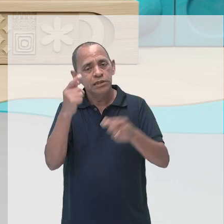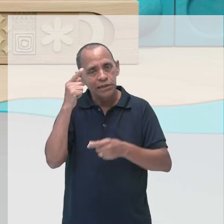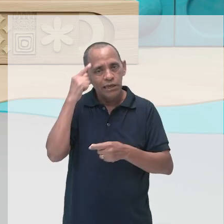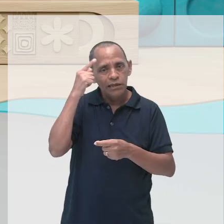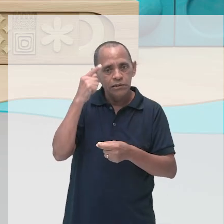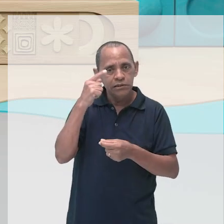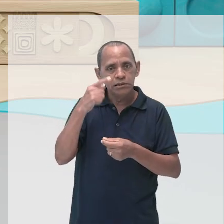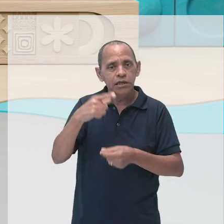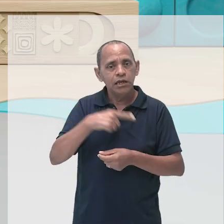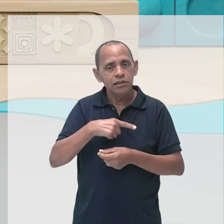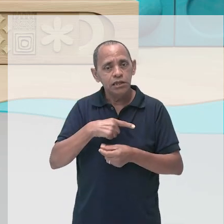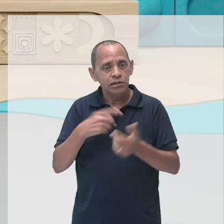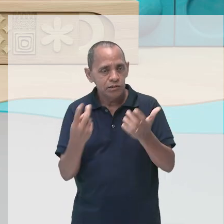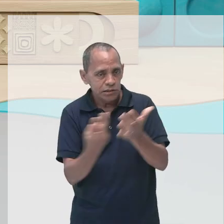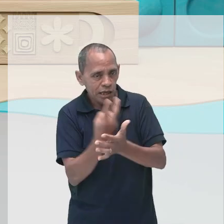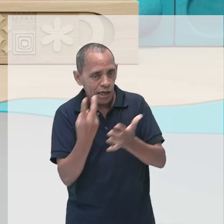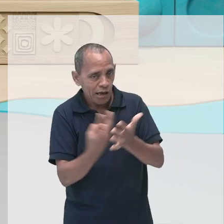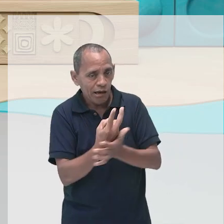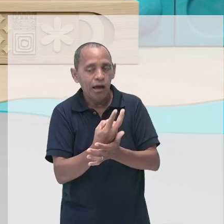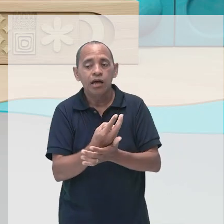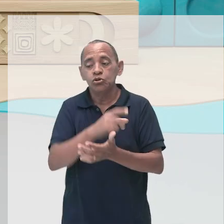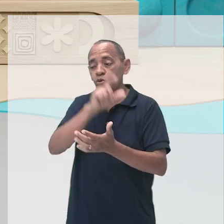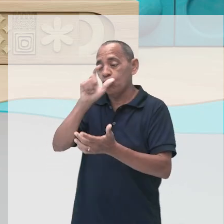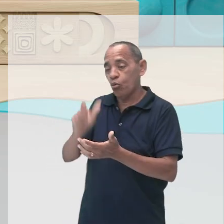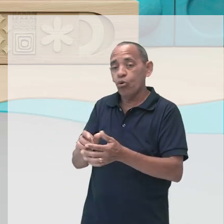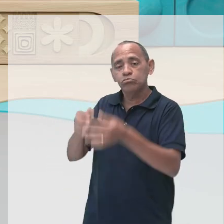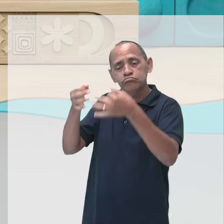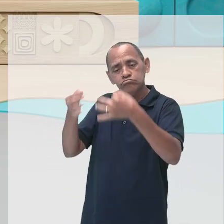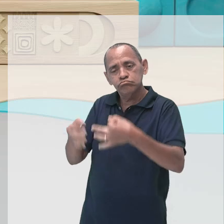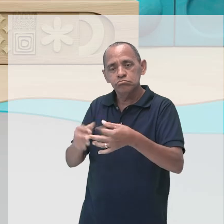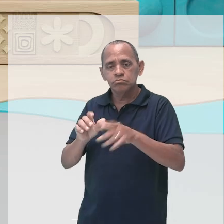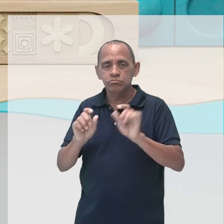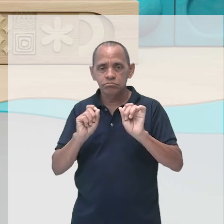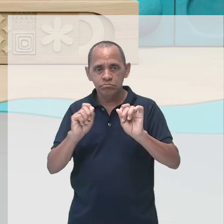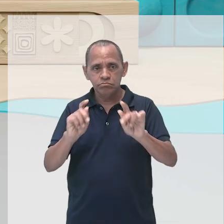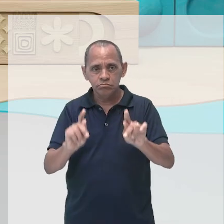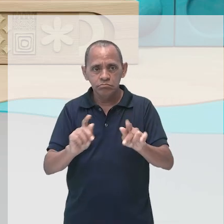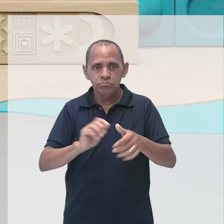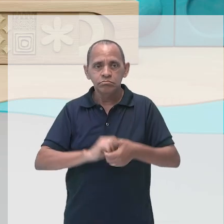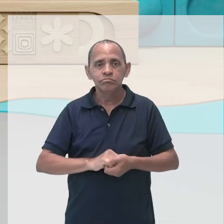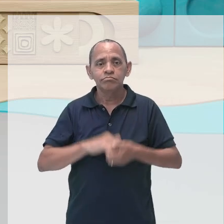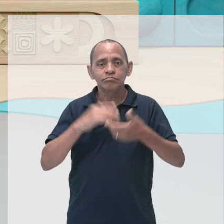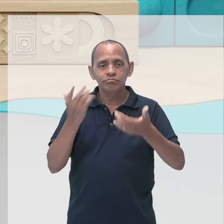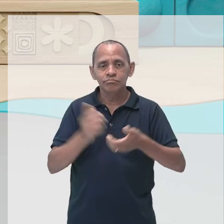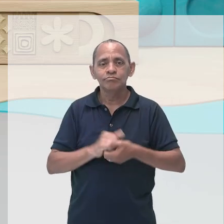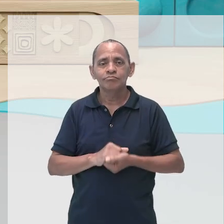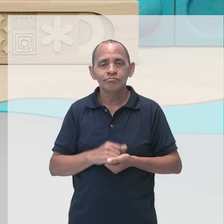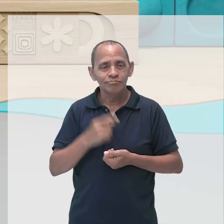forma como ela pensa está errado, em que outros ela está certa. Ok?